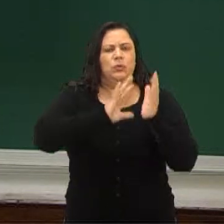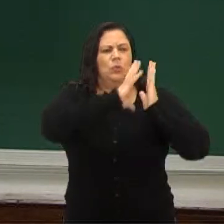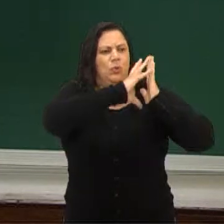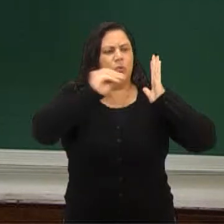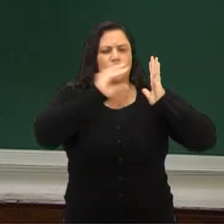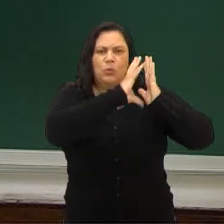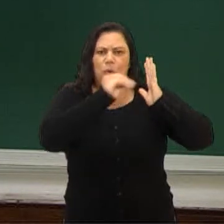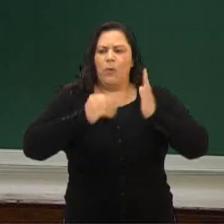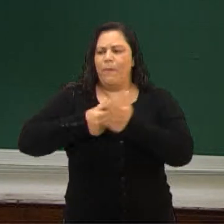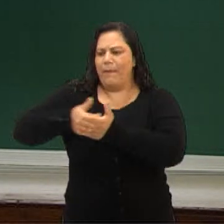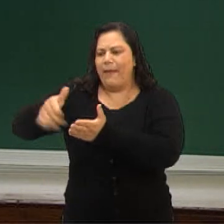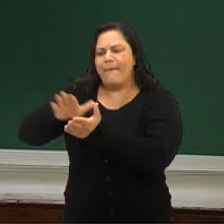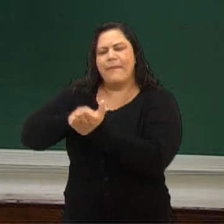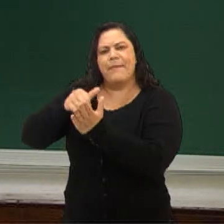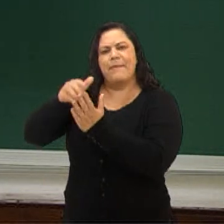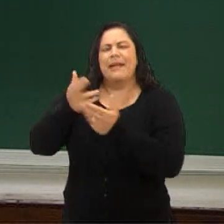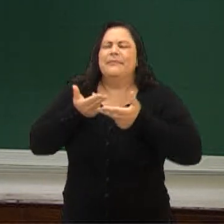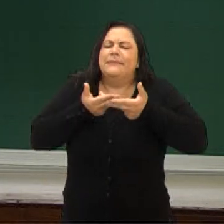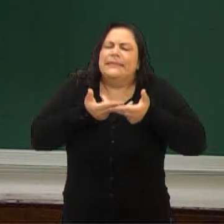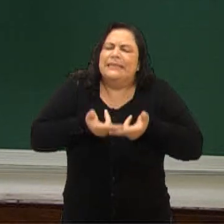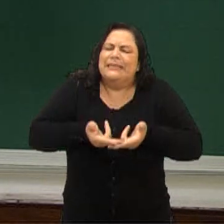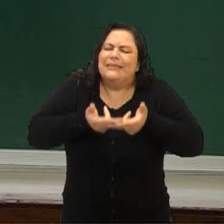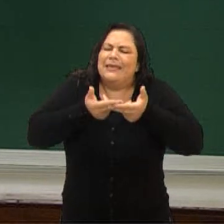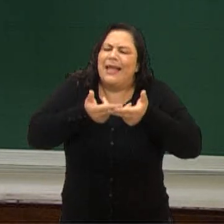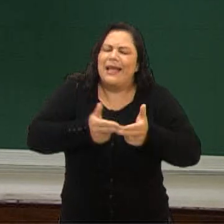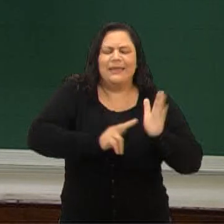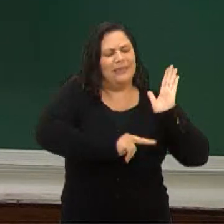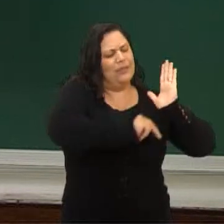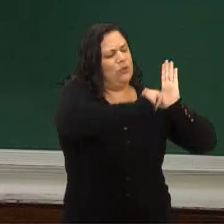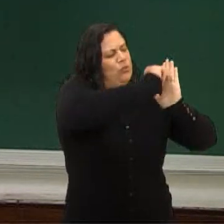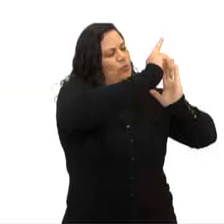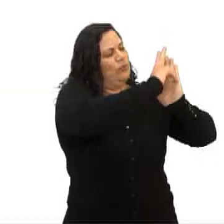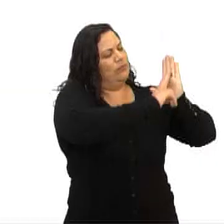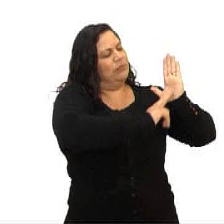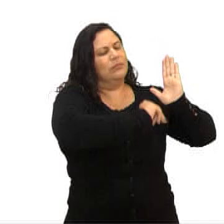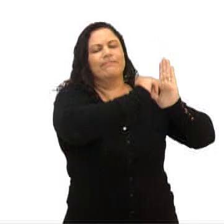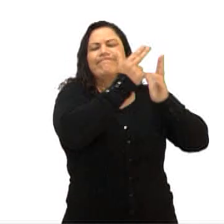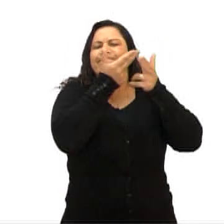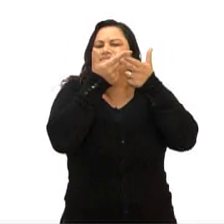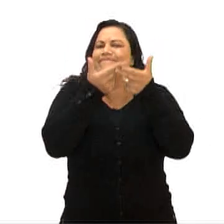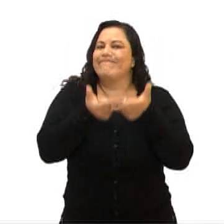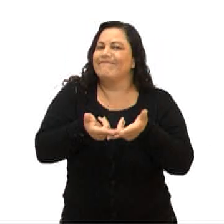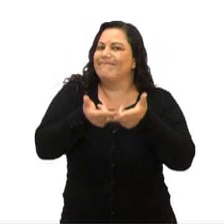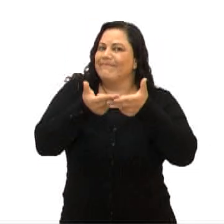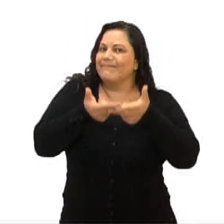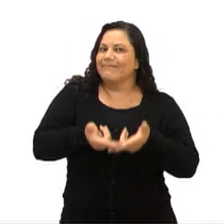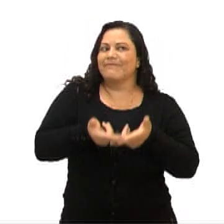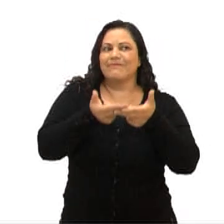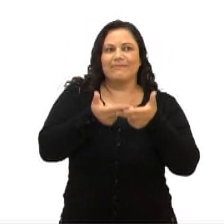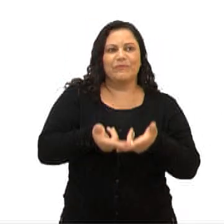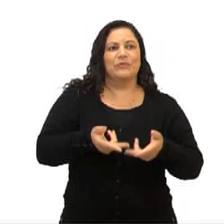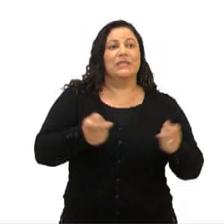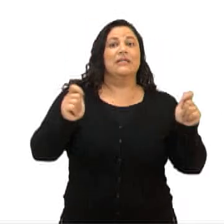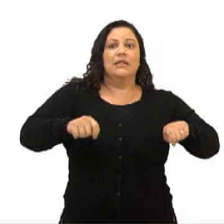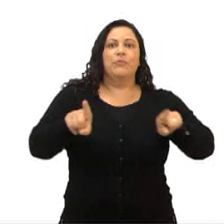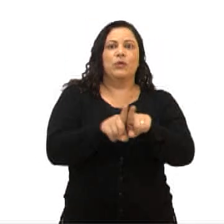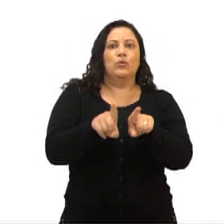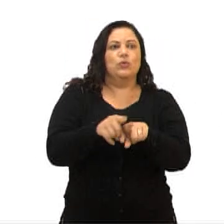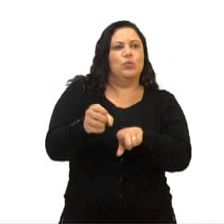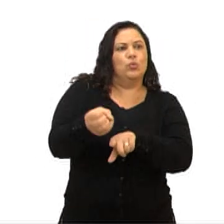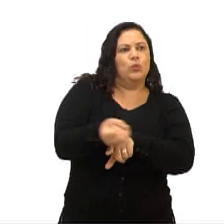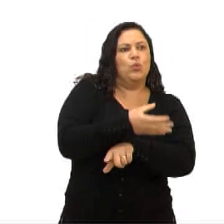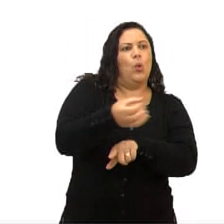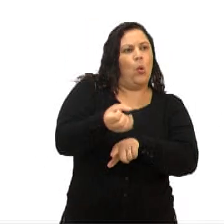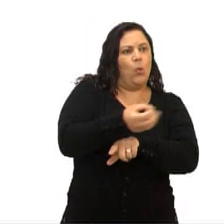com a gente, com a paciência que o artista tinha de fazer uma pinceladinha da outra, né? Também conhecido como um neo-impressionista, fez diversas